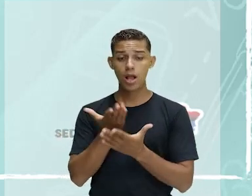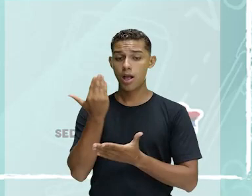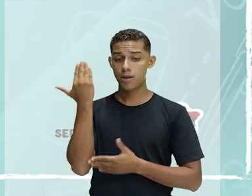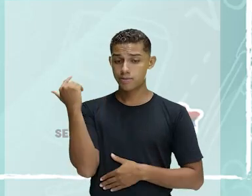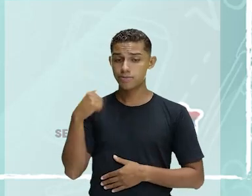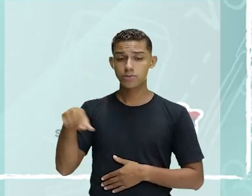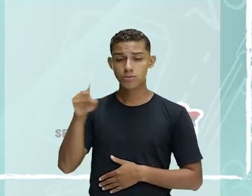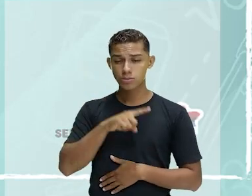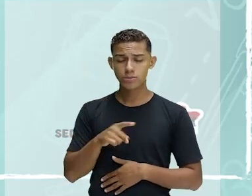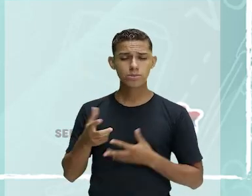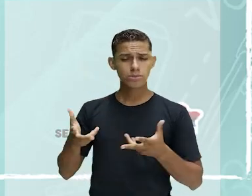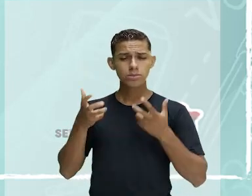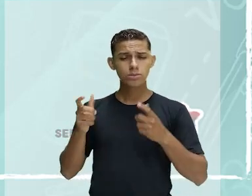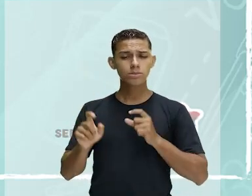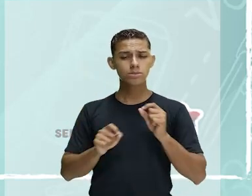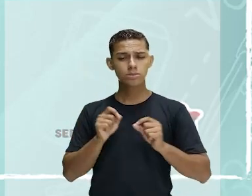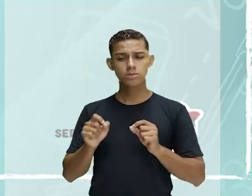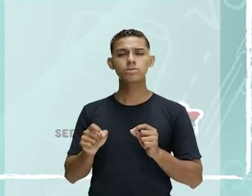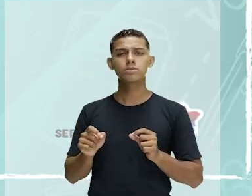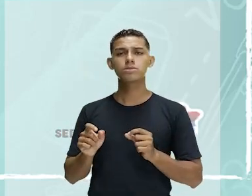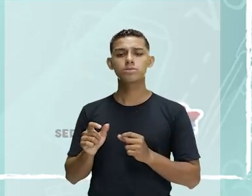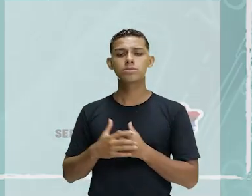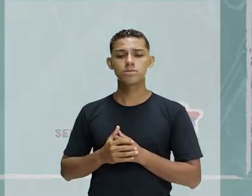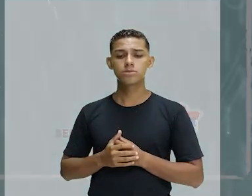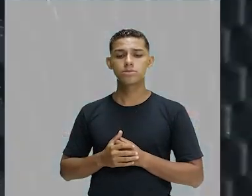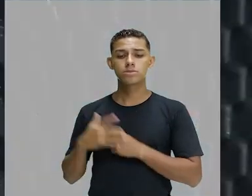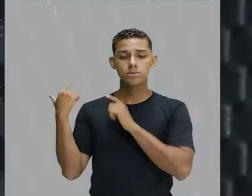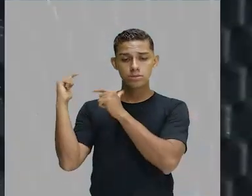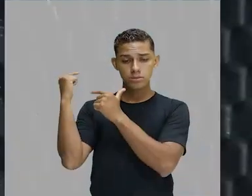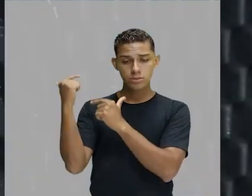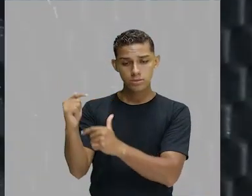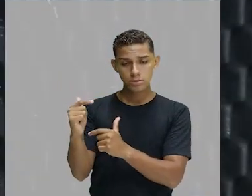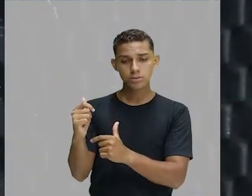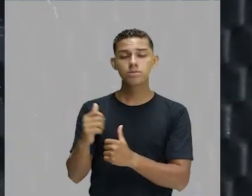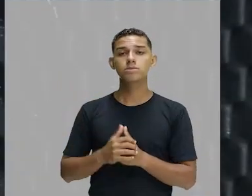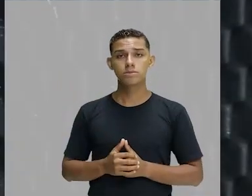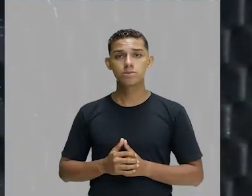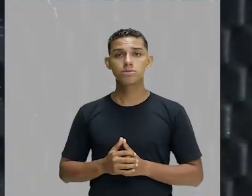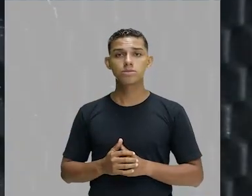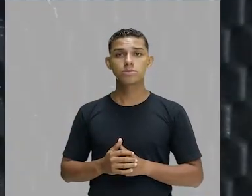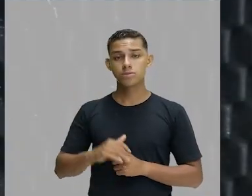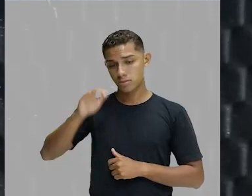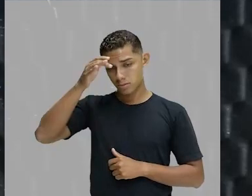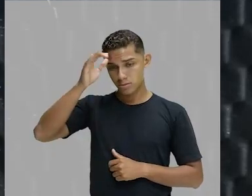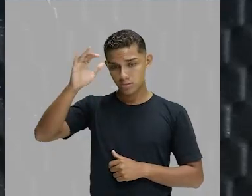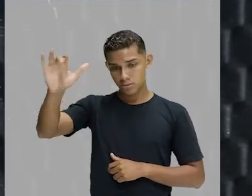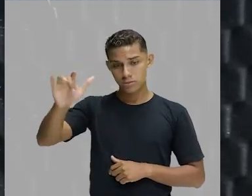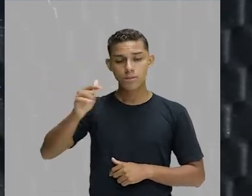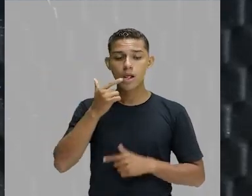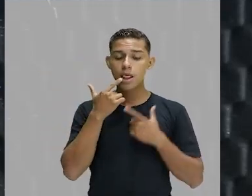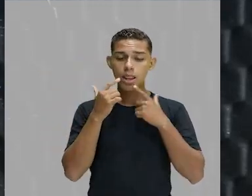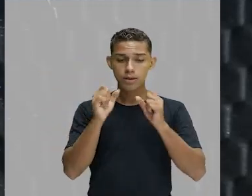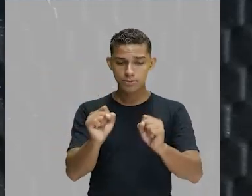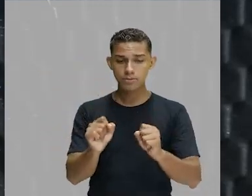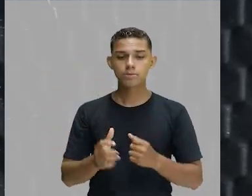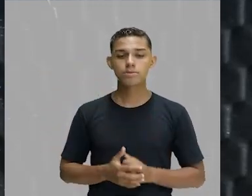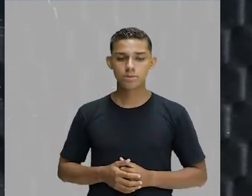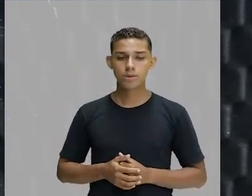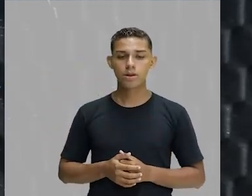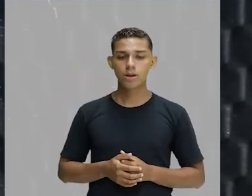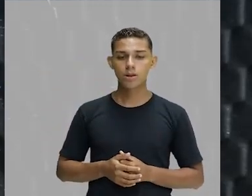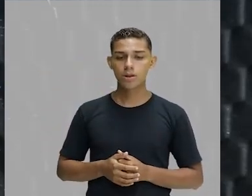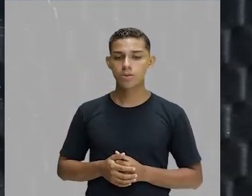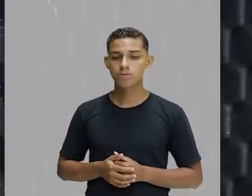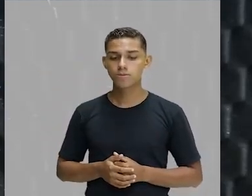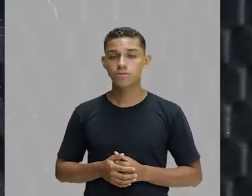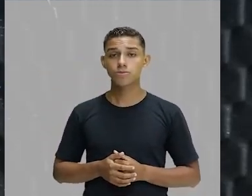verá que cada povoado se distingue por suas tradições agrícolas, culturais e linguísticas. Vamos embora conhecer um pouquinho disso. Então,